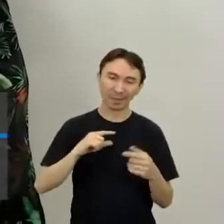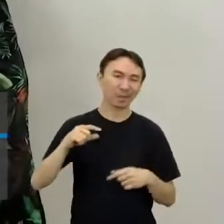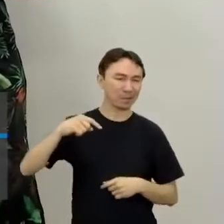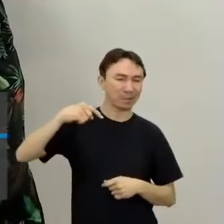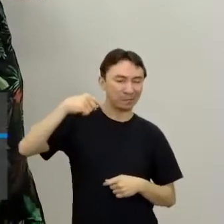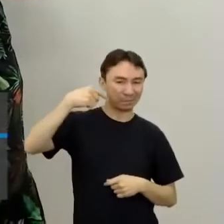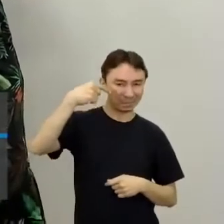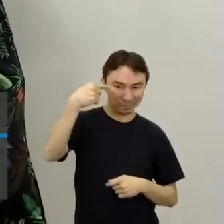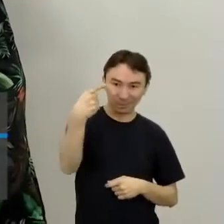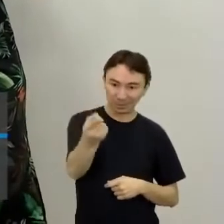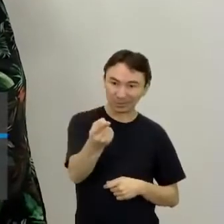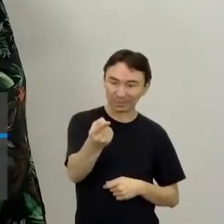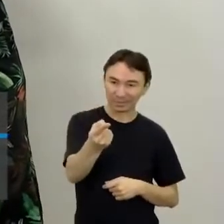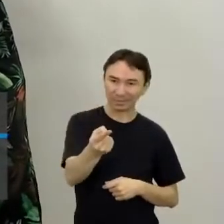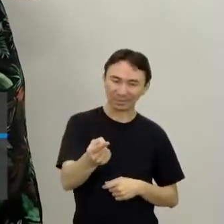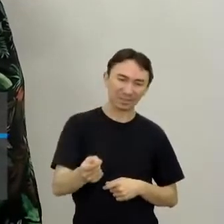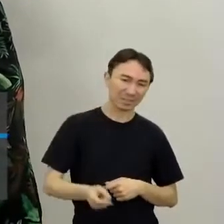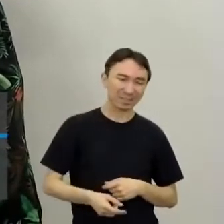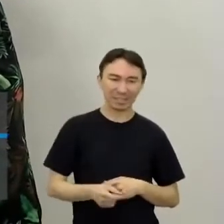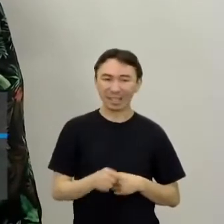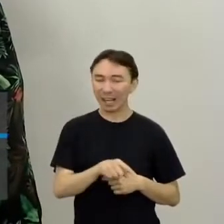só. O Brasil ficou ali sem